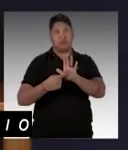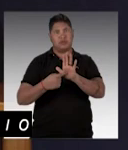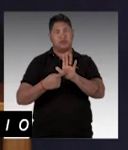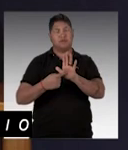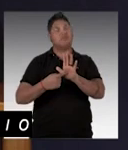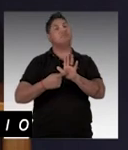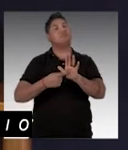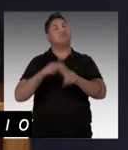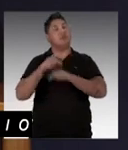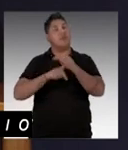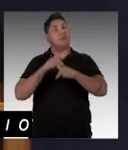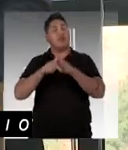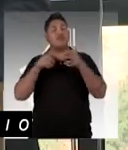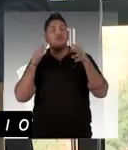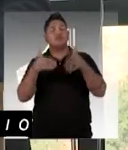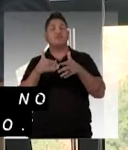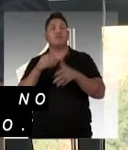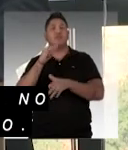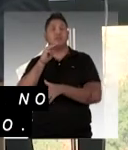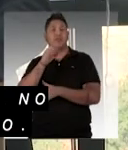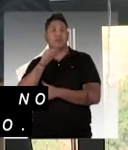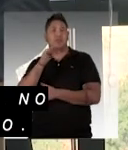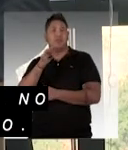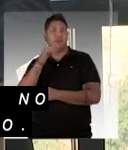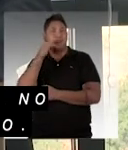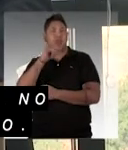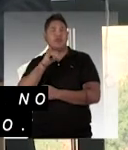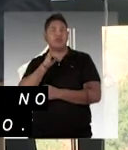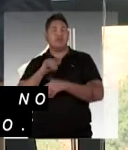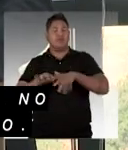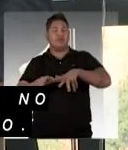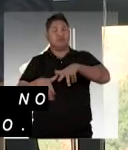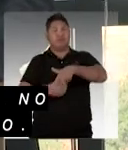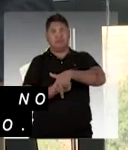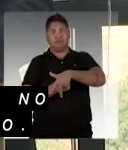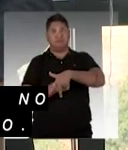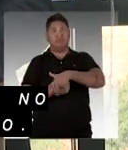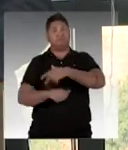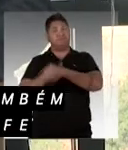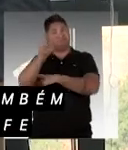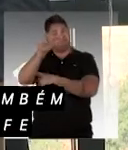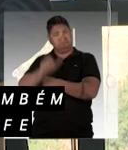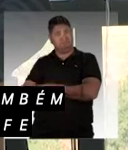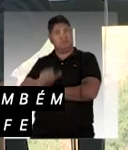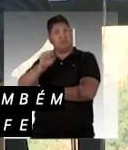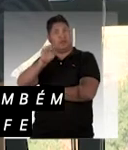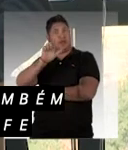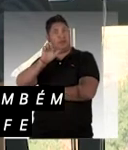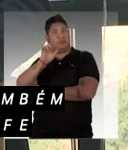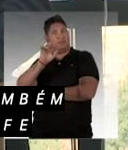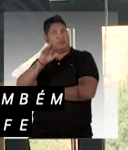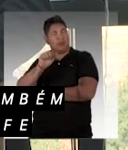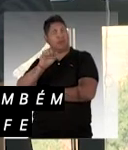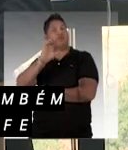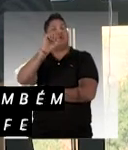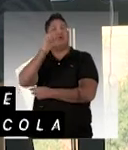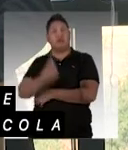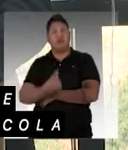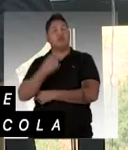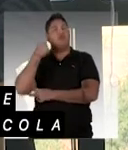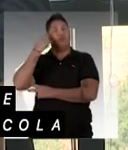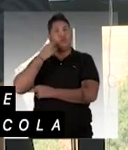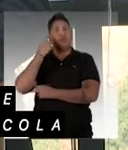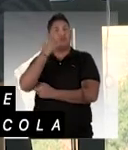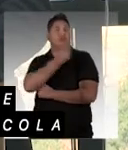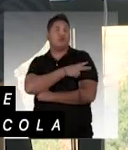apresentando a dissertação Atuação do Ministério Público do Trabalho no combate à corrupção. Alberto Balazeiro também foi procurador-chefe